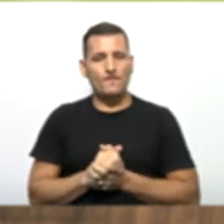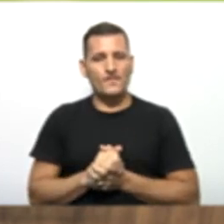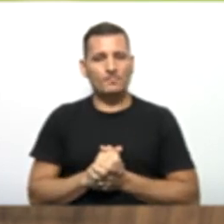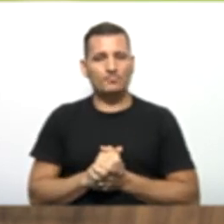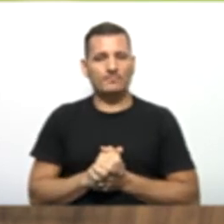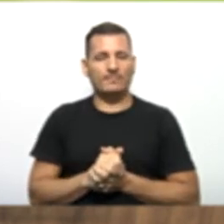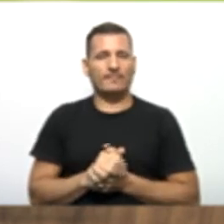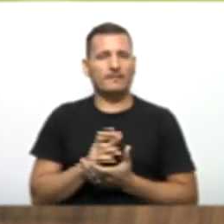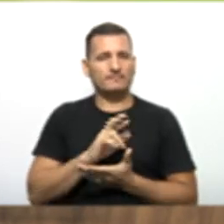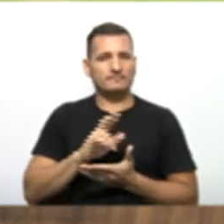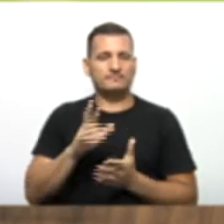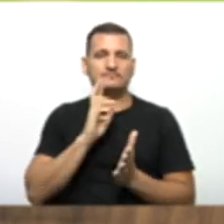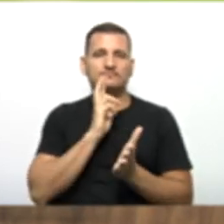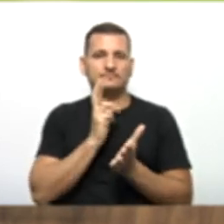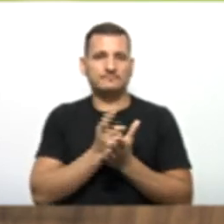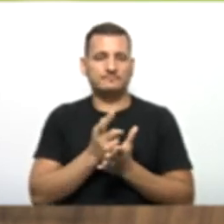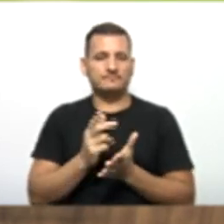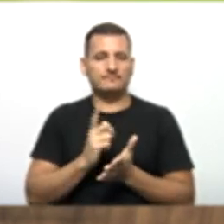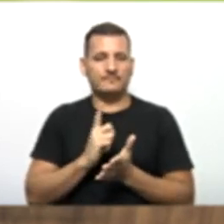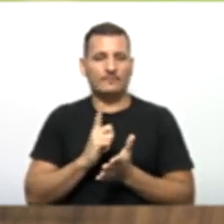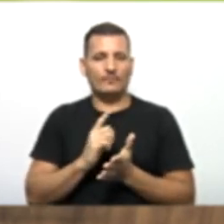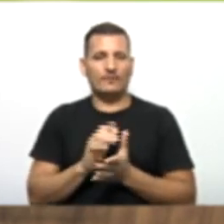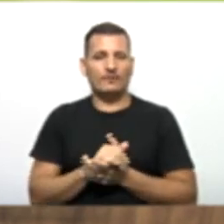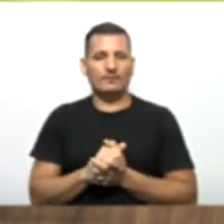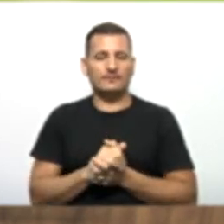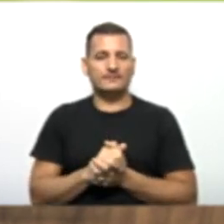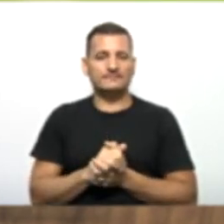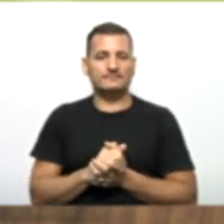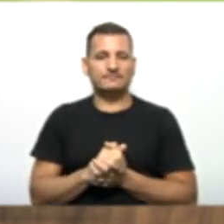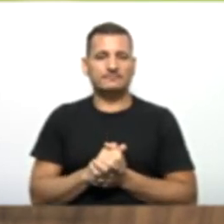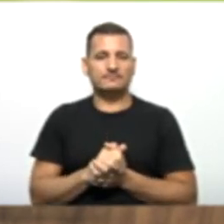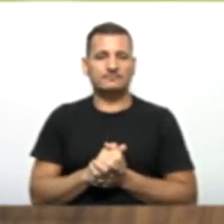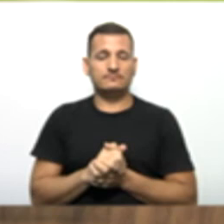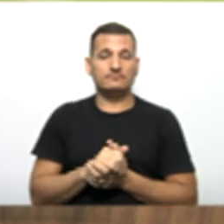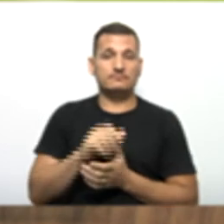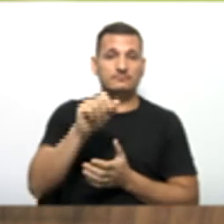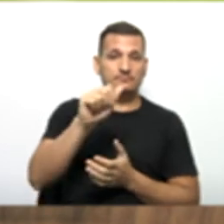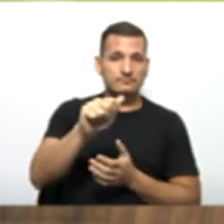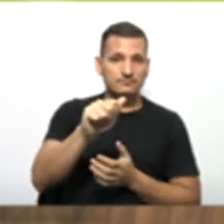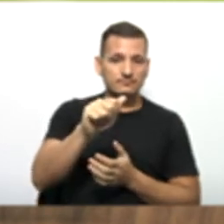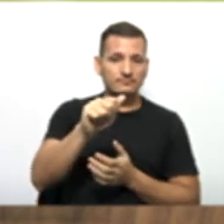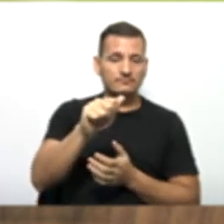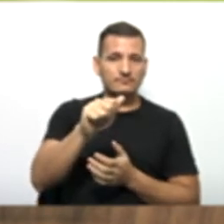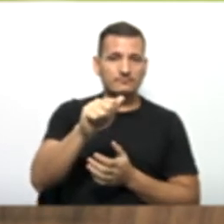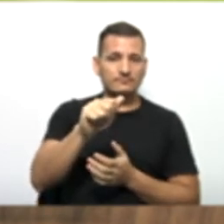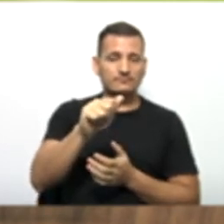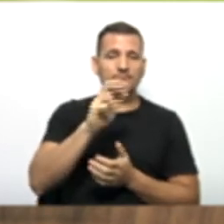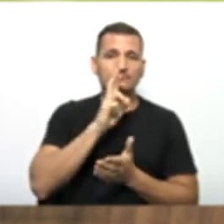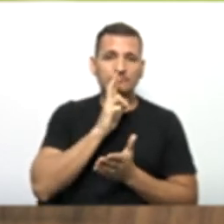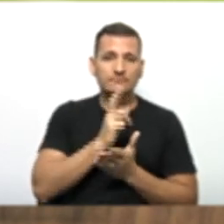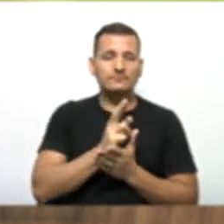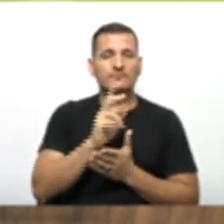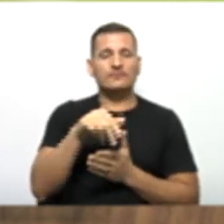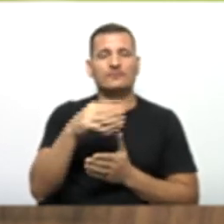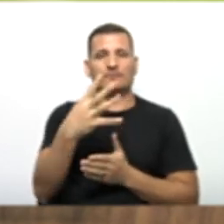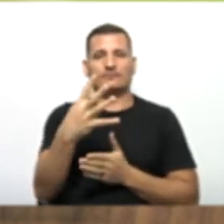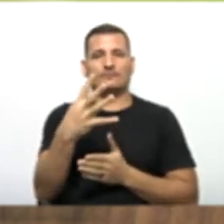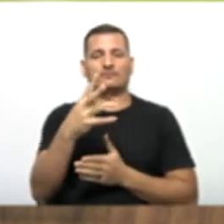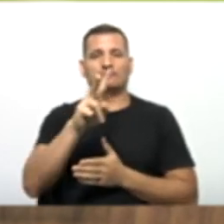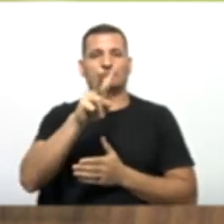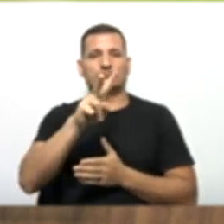várias respostas né a questão a letra área responderam que são quatro variáveis né